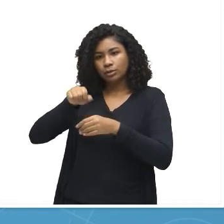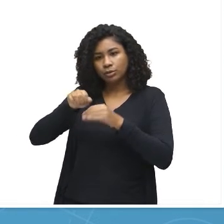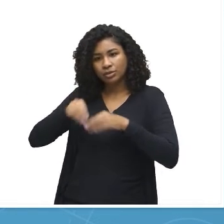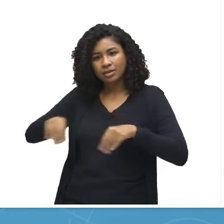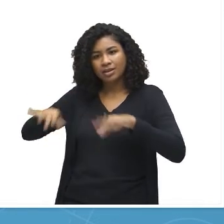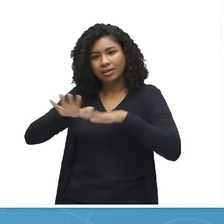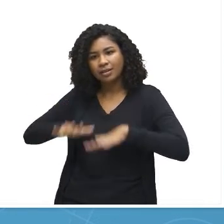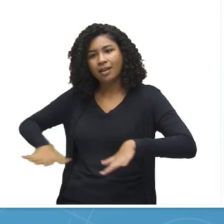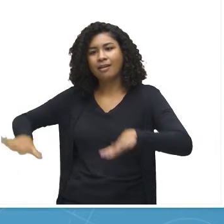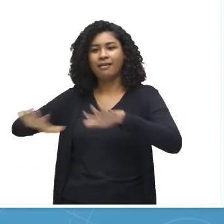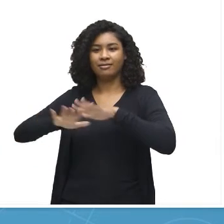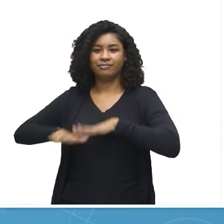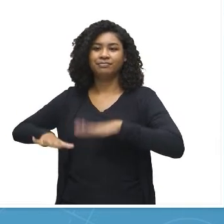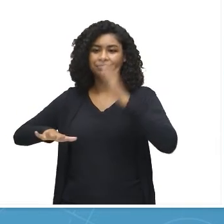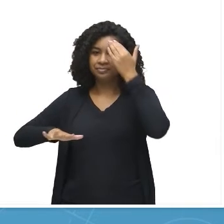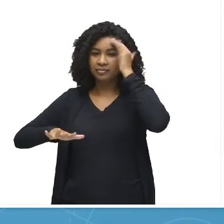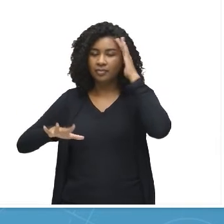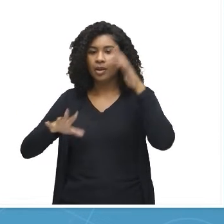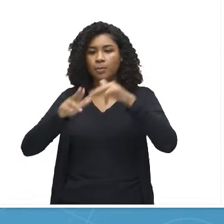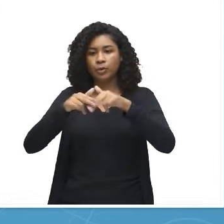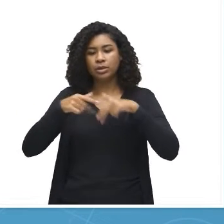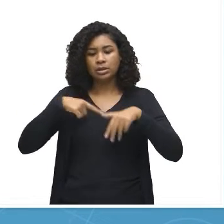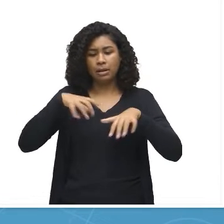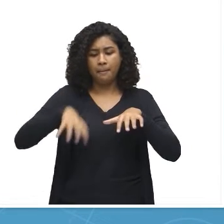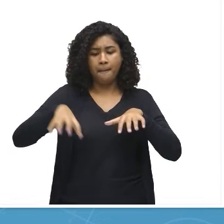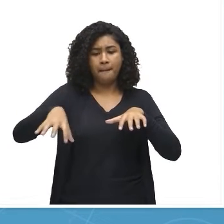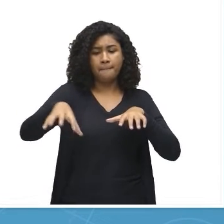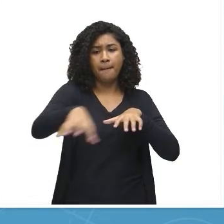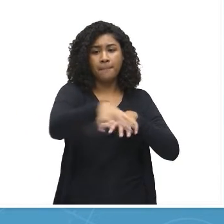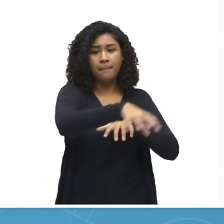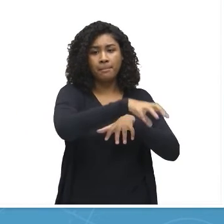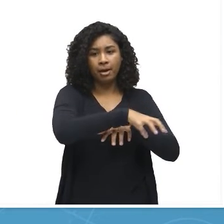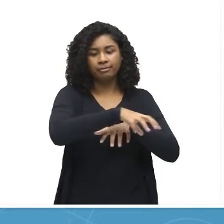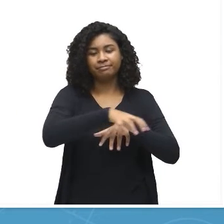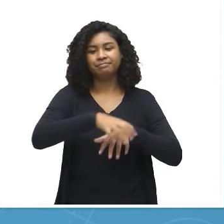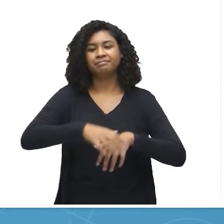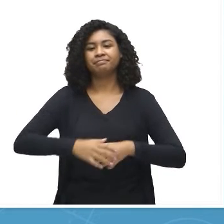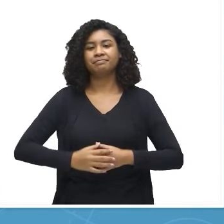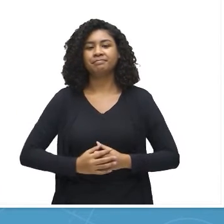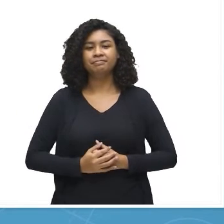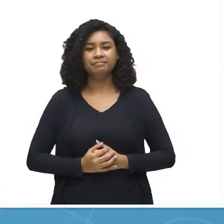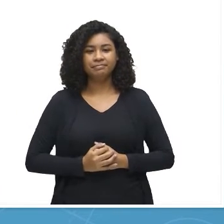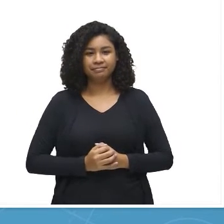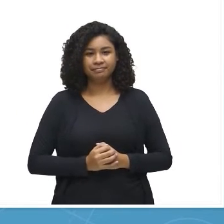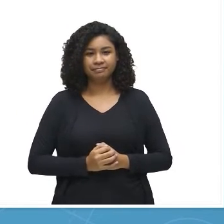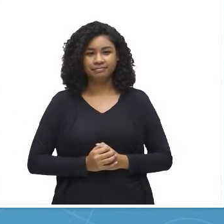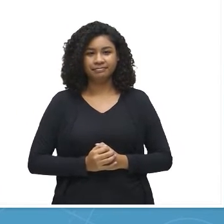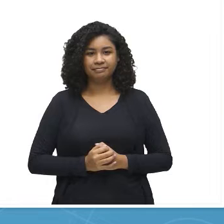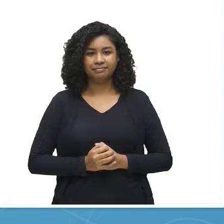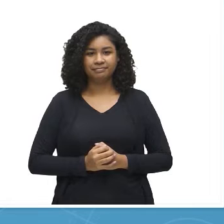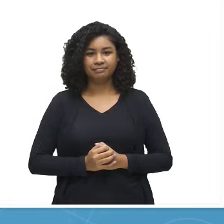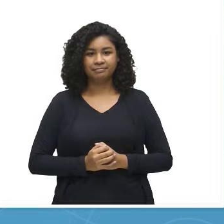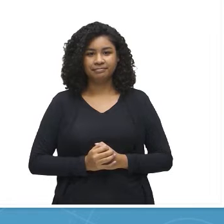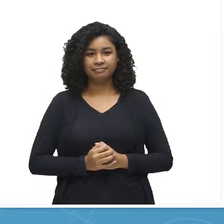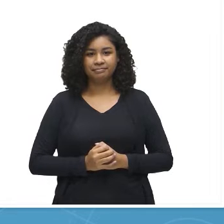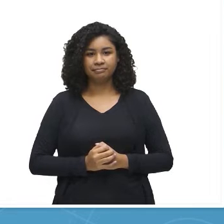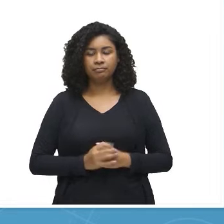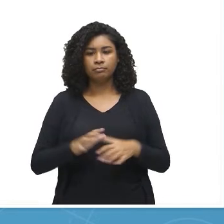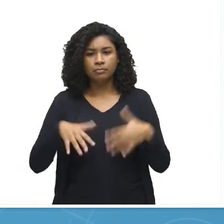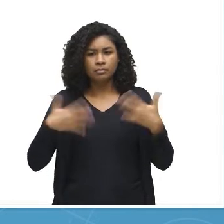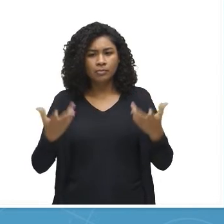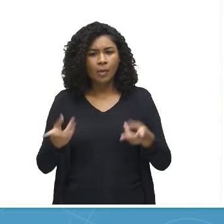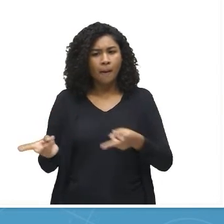vários feudos, e isso é o que a gente chama aí de descentralização do poder, né? A gente vê